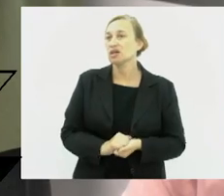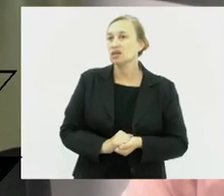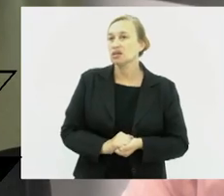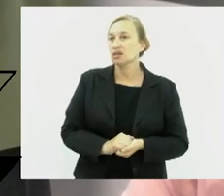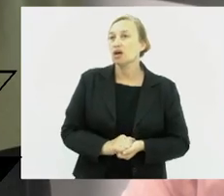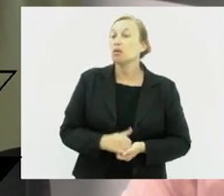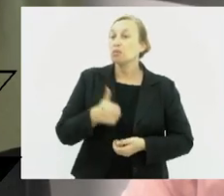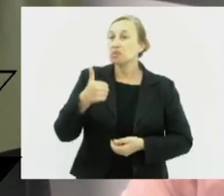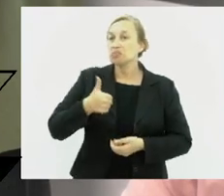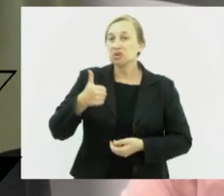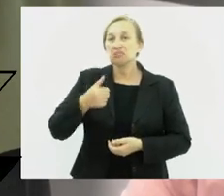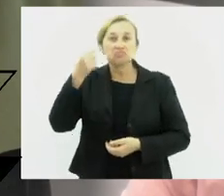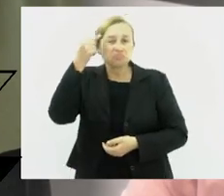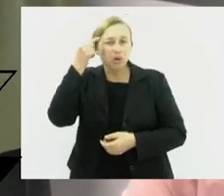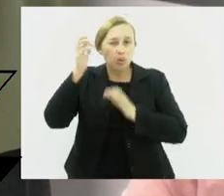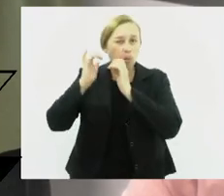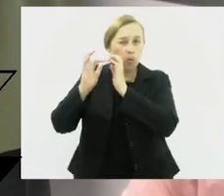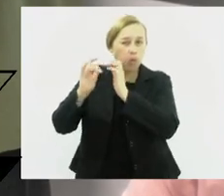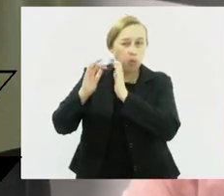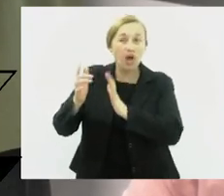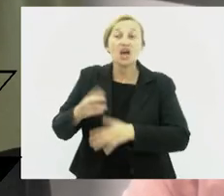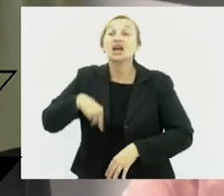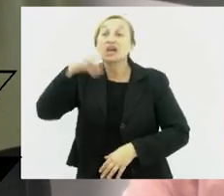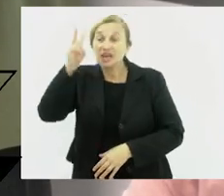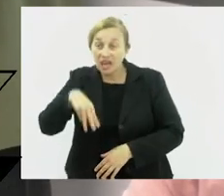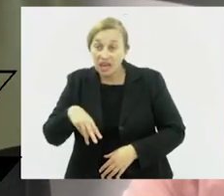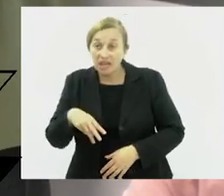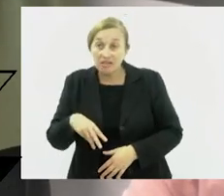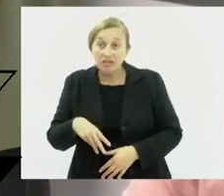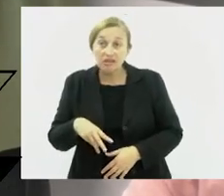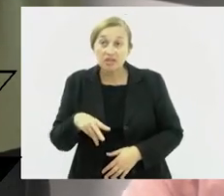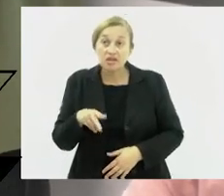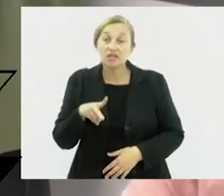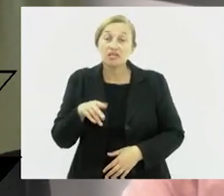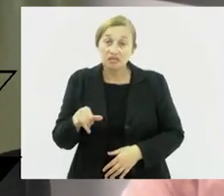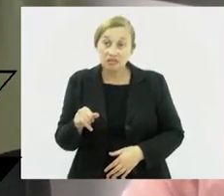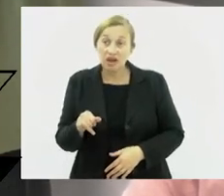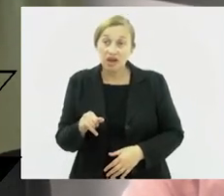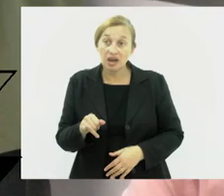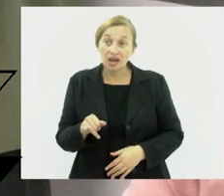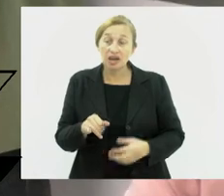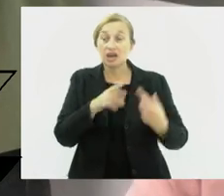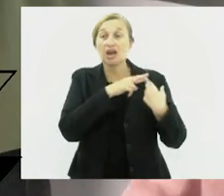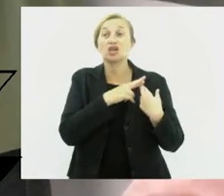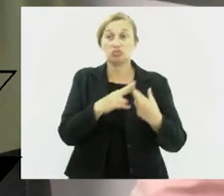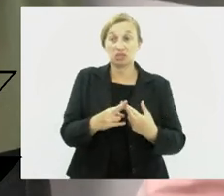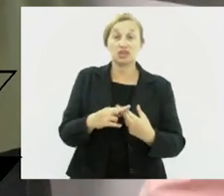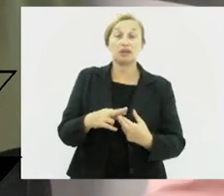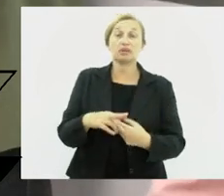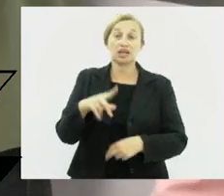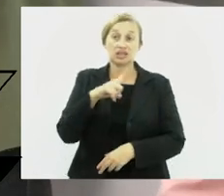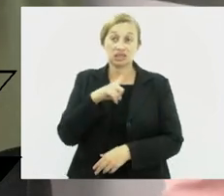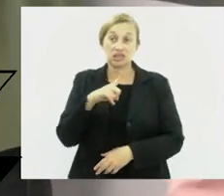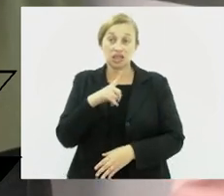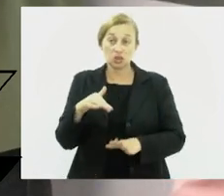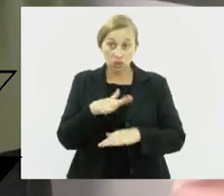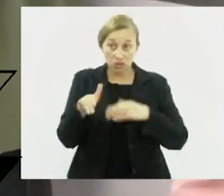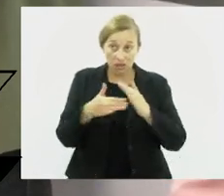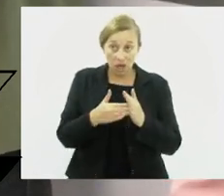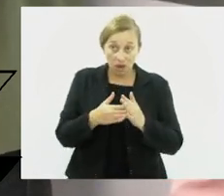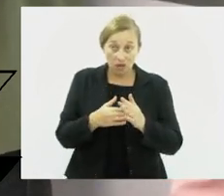primeira reflexão. A quem vai competir, de fato, nessa celeuma aí de responsabilidade, né? E a